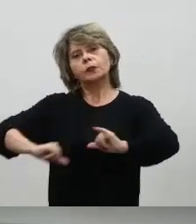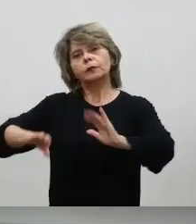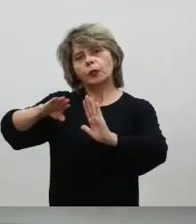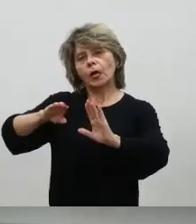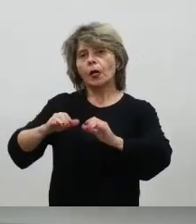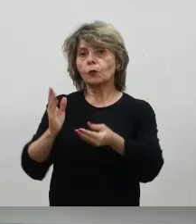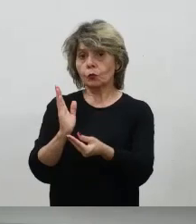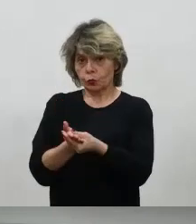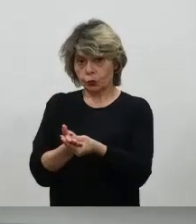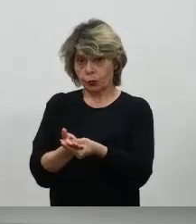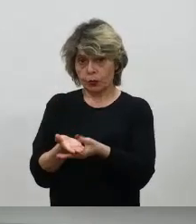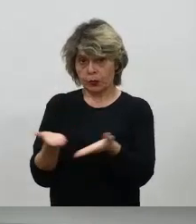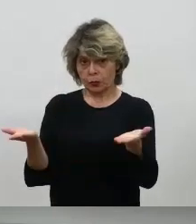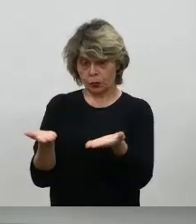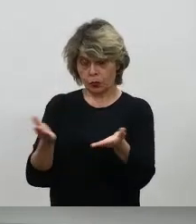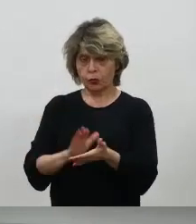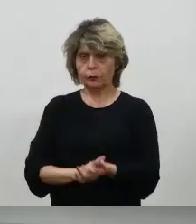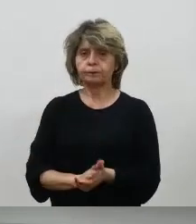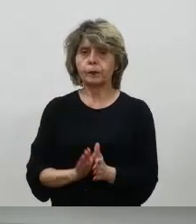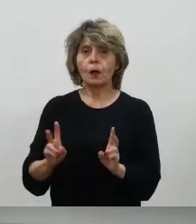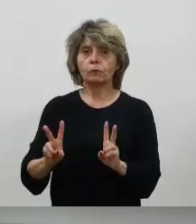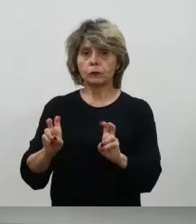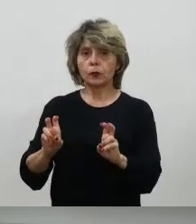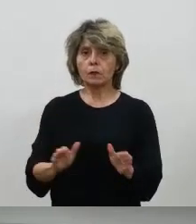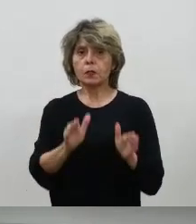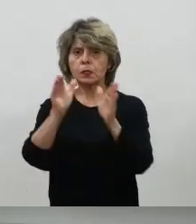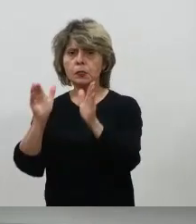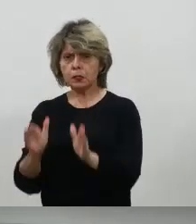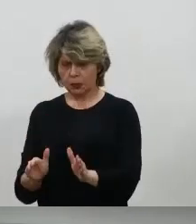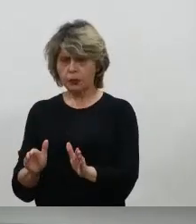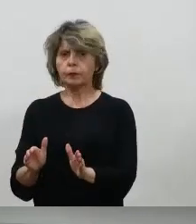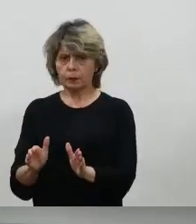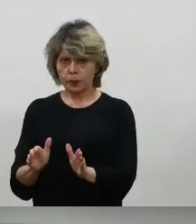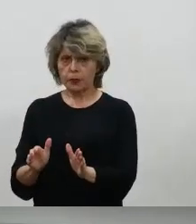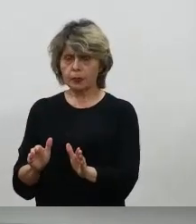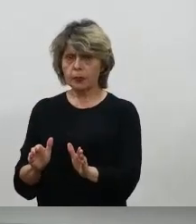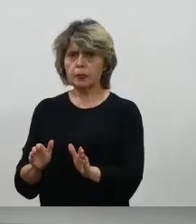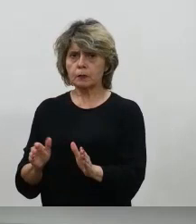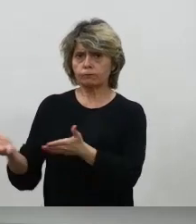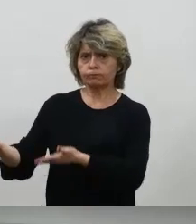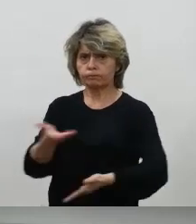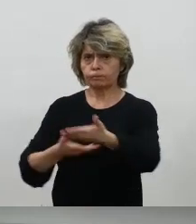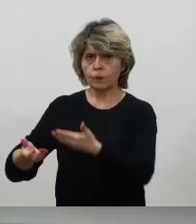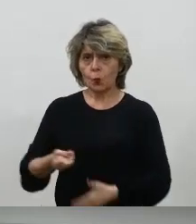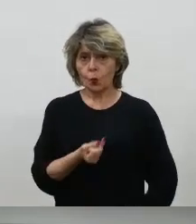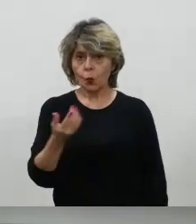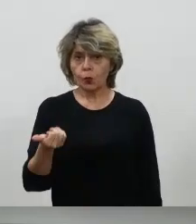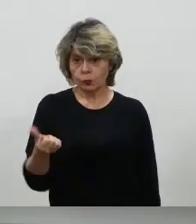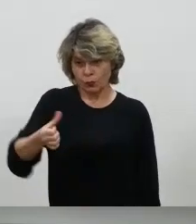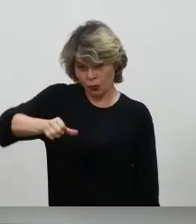processos pauta simples Conselheiro valcenor braço Queiroz no sistema de tramitação 19 processos